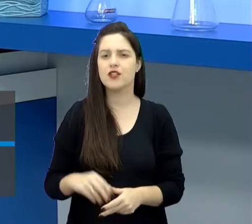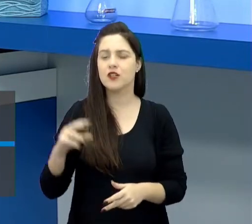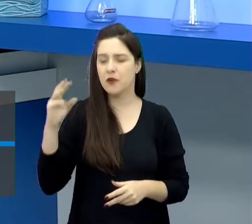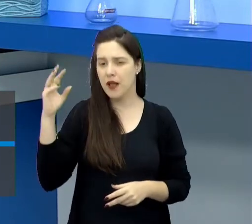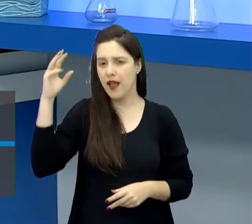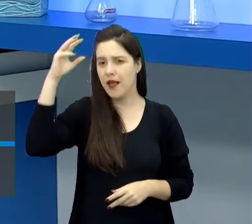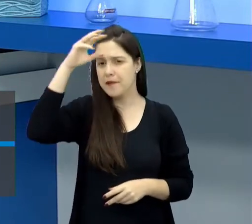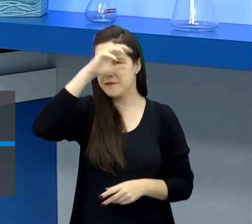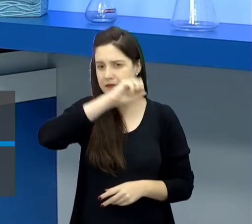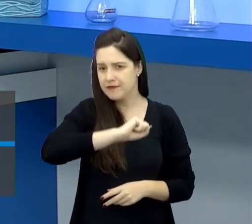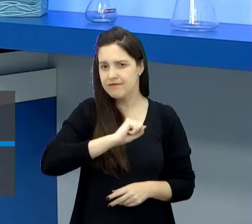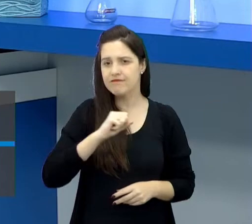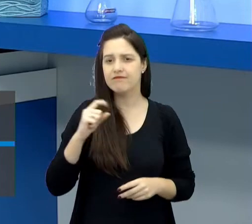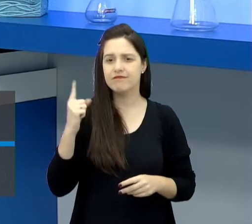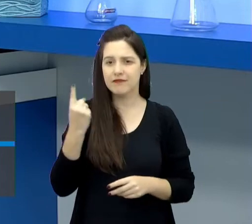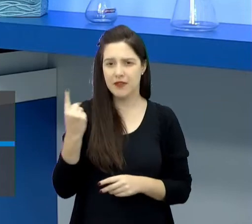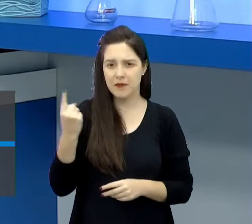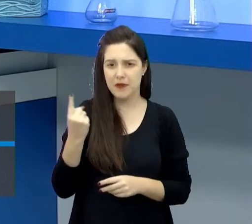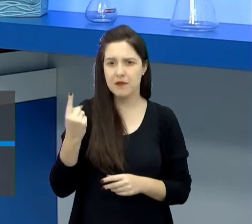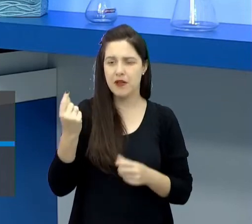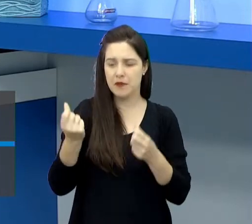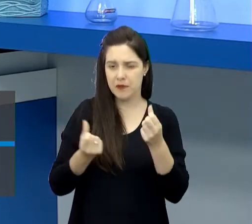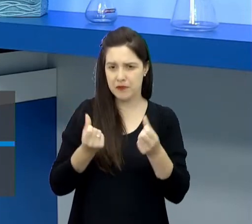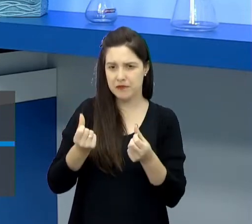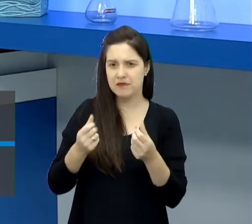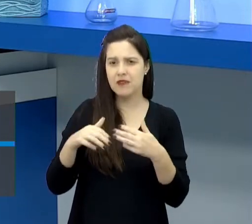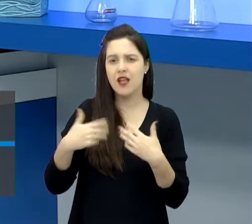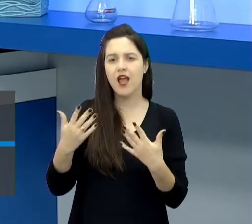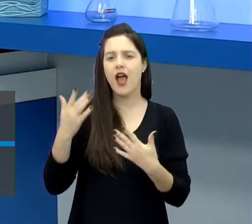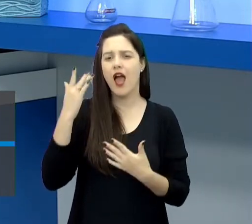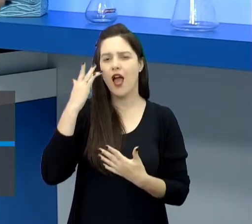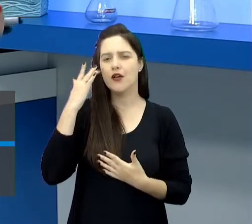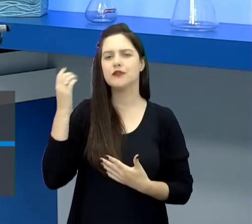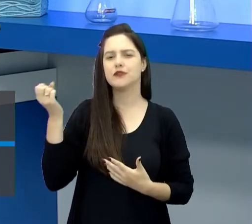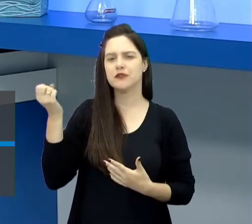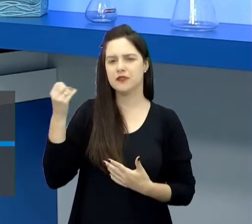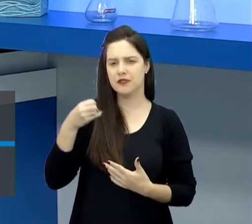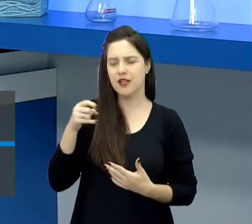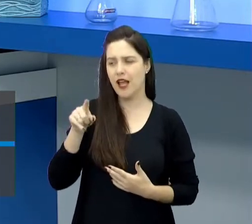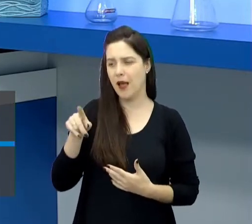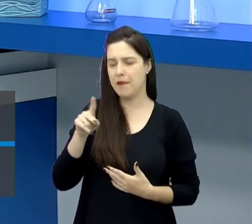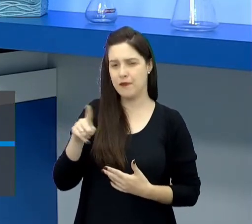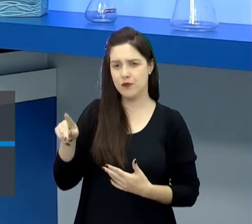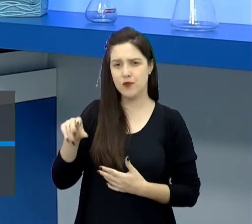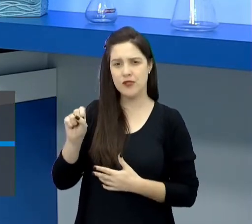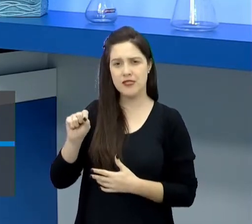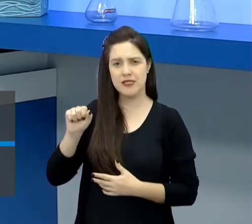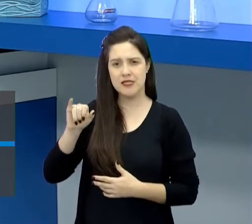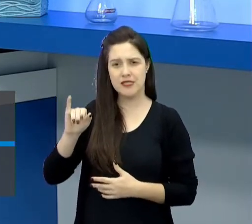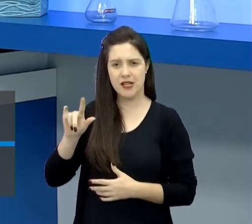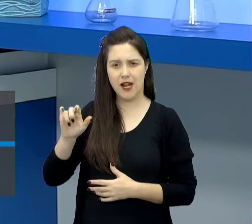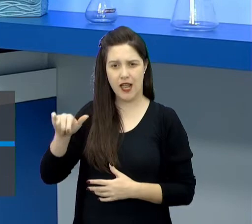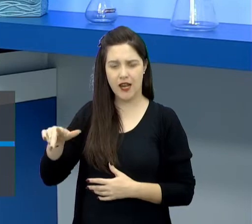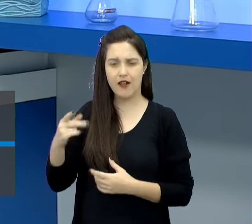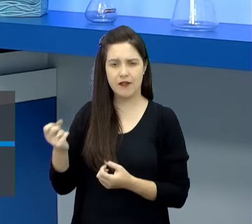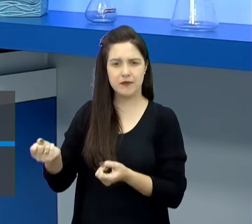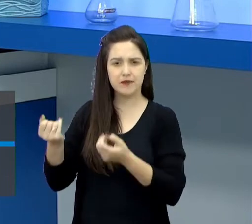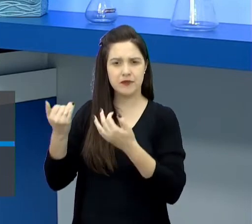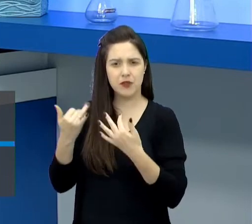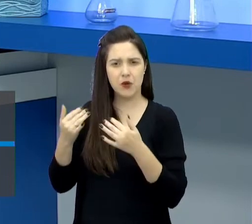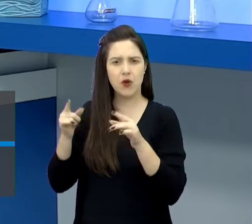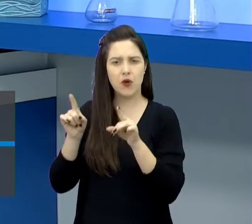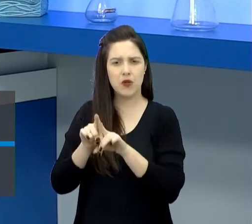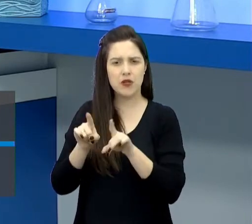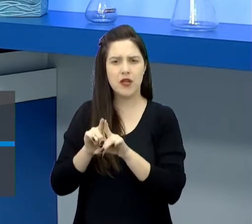aprendizado, aí eu espero que todos eles aprenderam, você também, né? Acho que sim. A professora Silene também está num aprofundamento, né? Que é novo